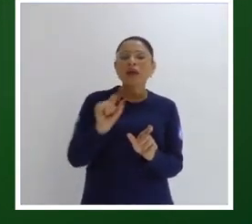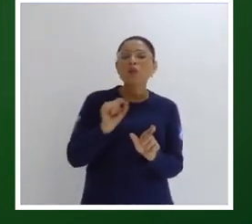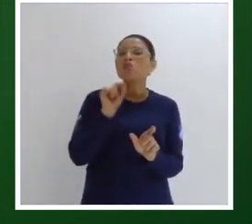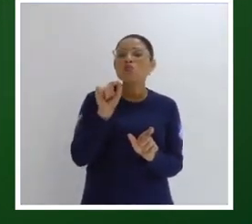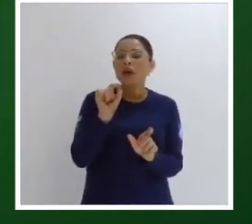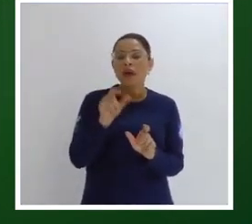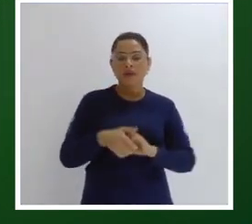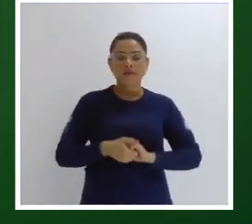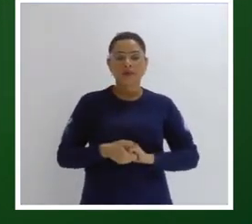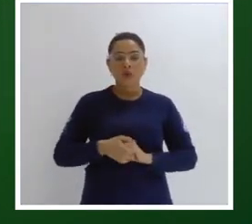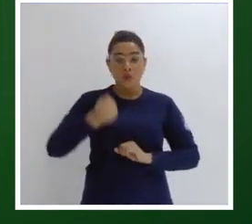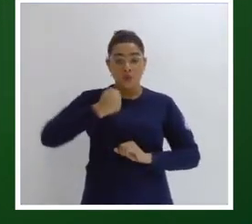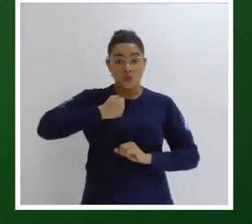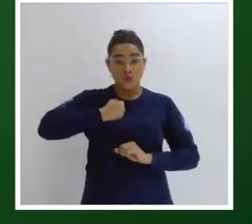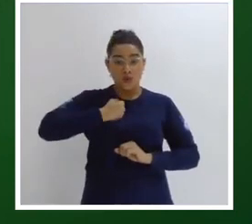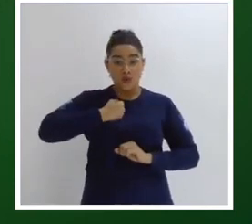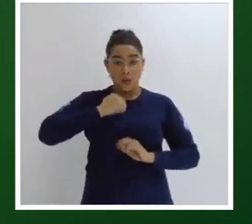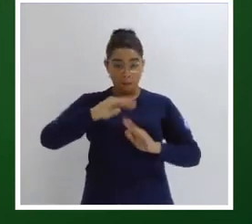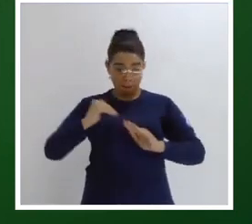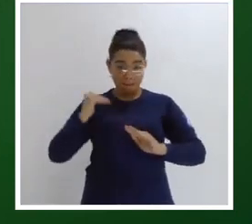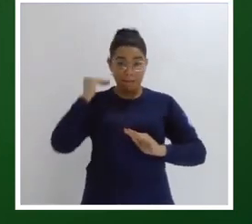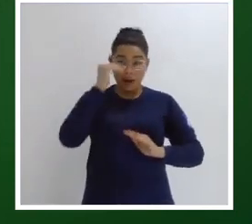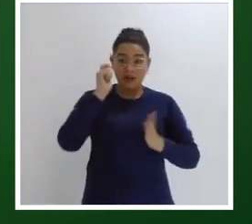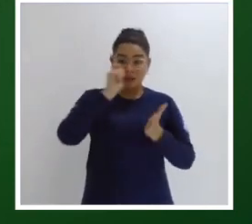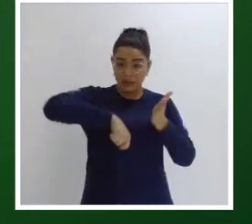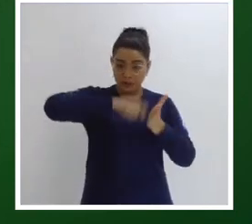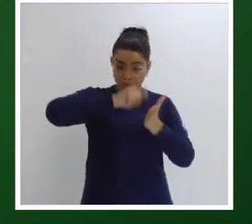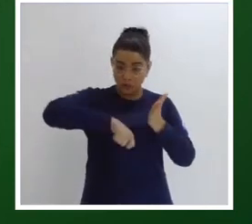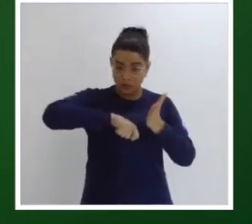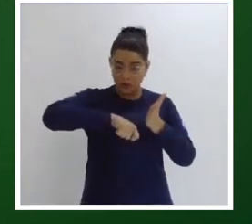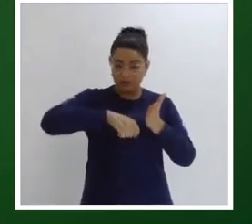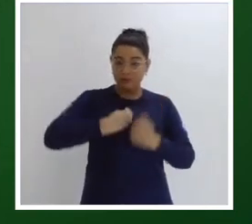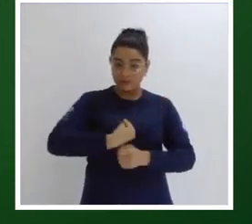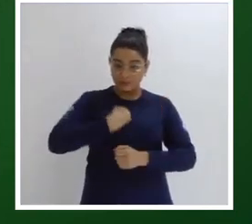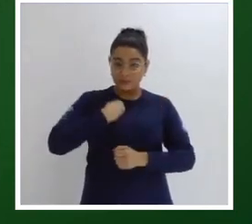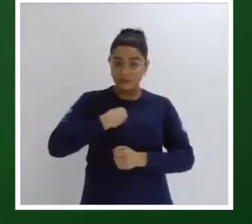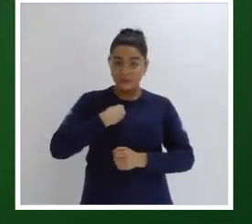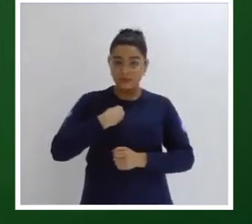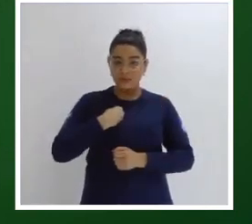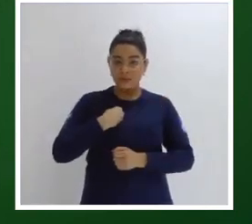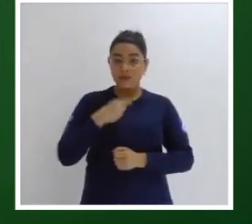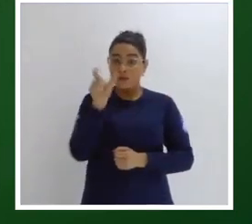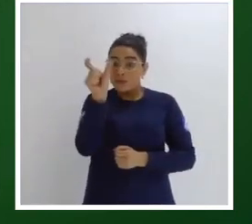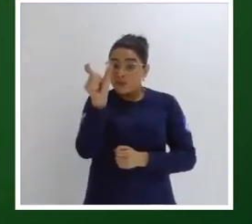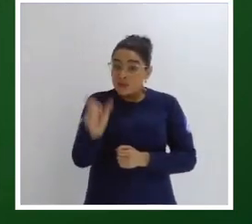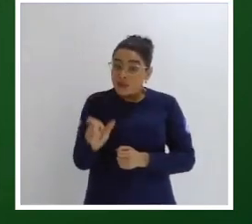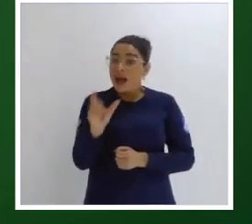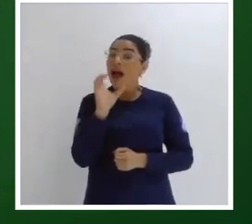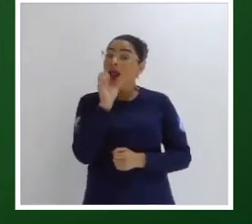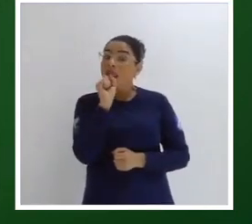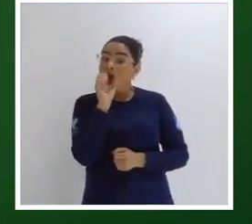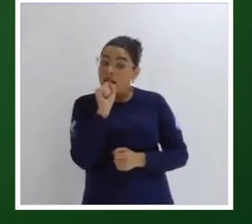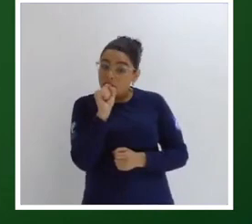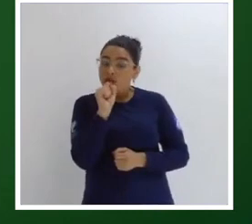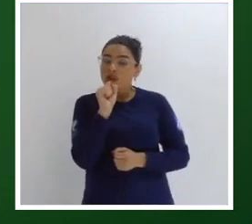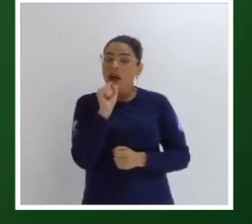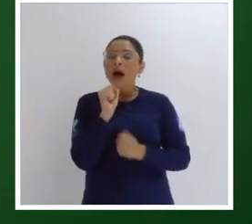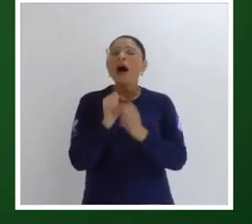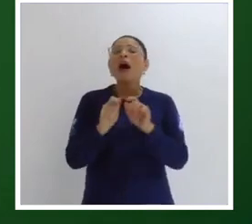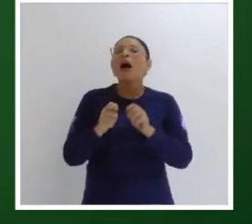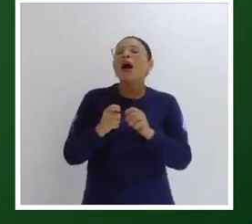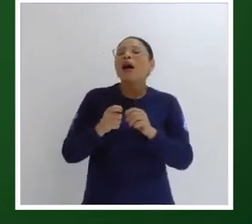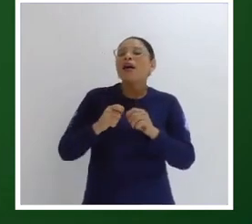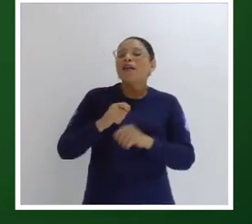um número maior de aluno sendo matriculados na escola a Barrinha laranja são anos finais e a marrom